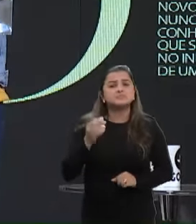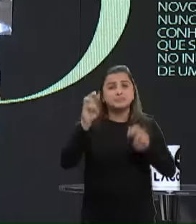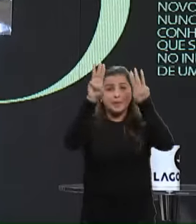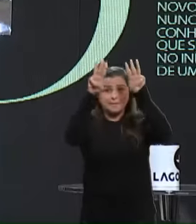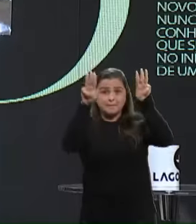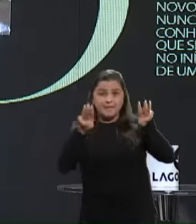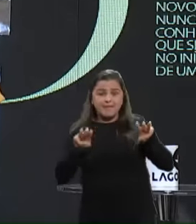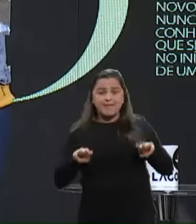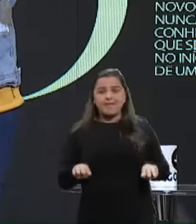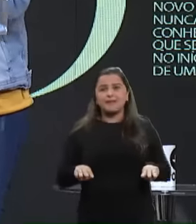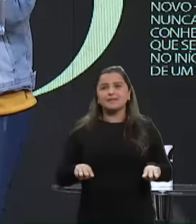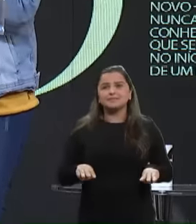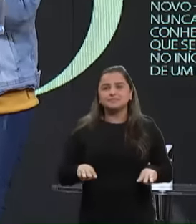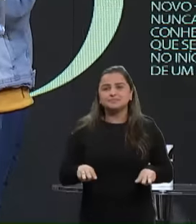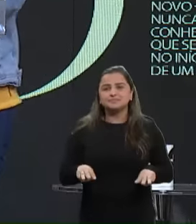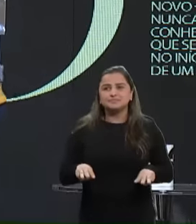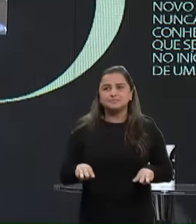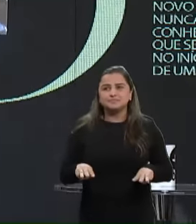Maná